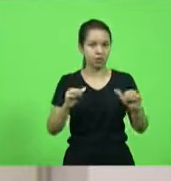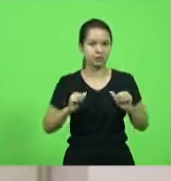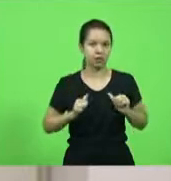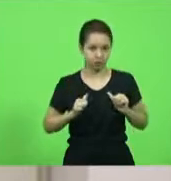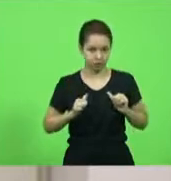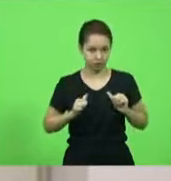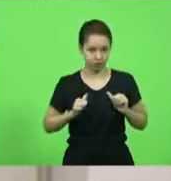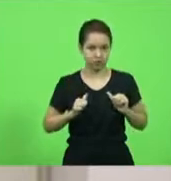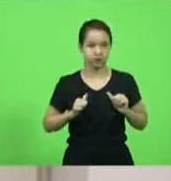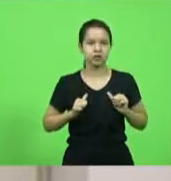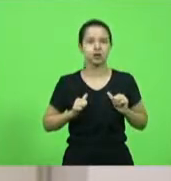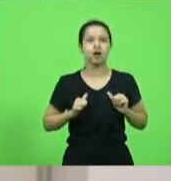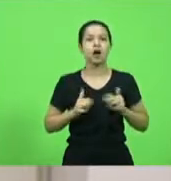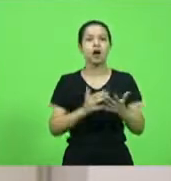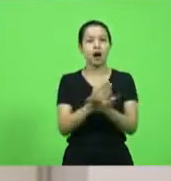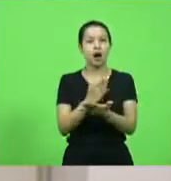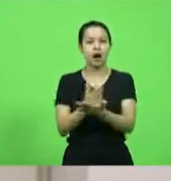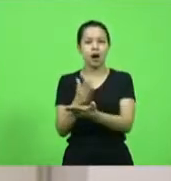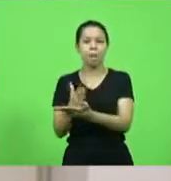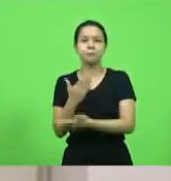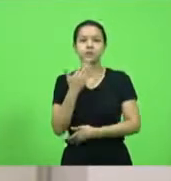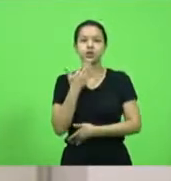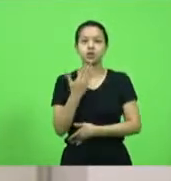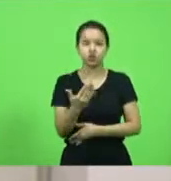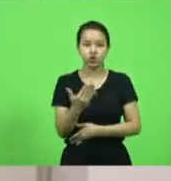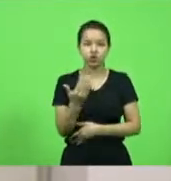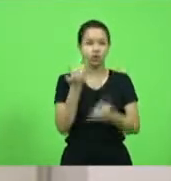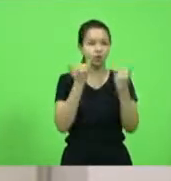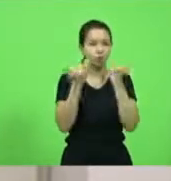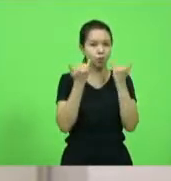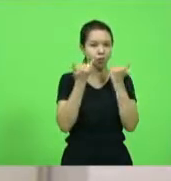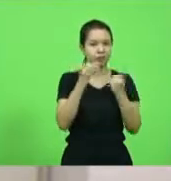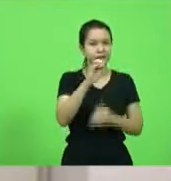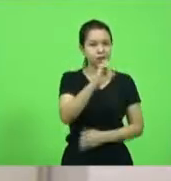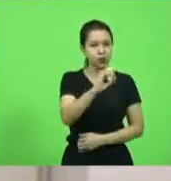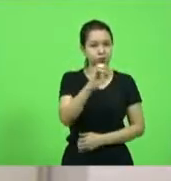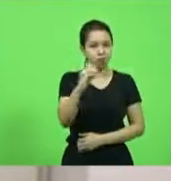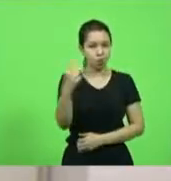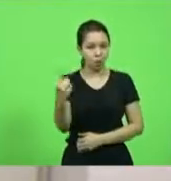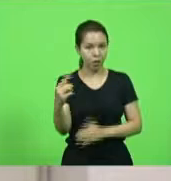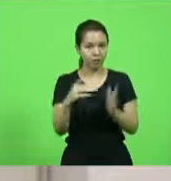Foram aprovados os pedidos de informação número